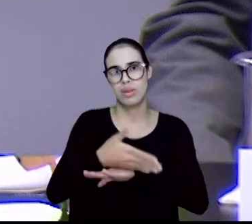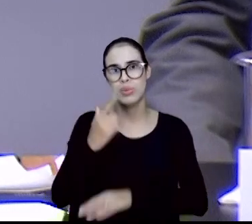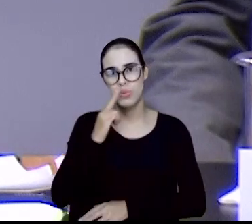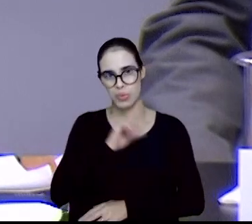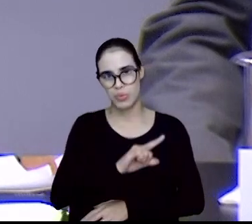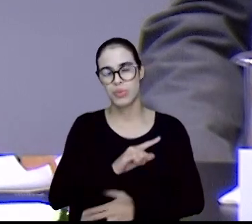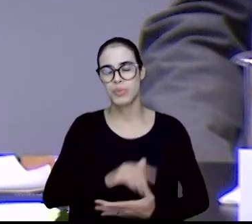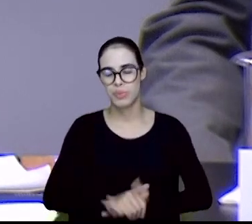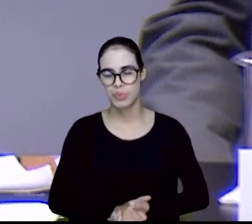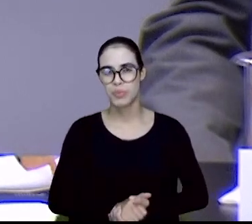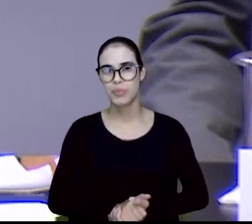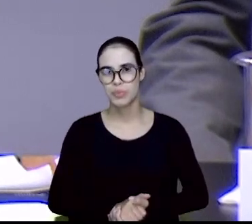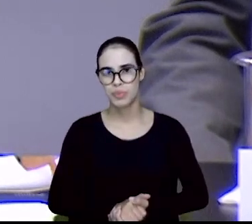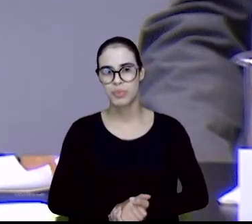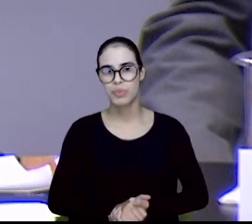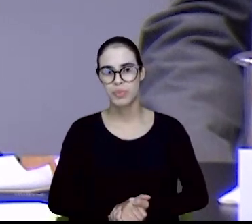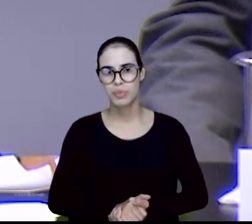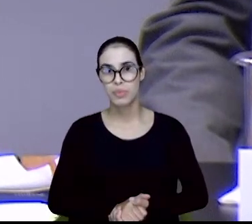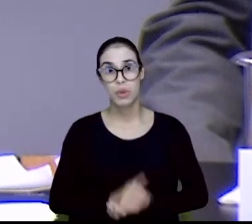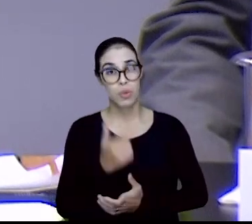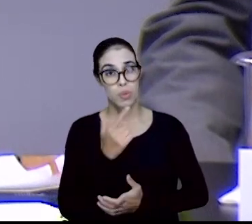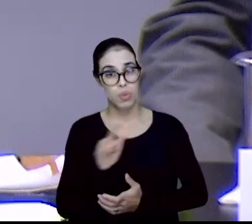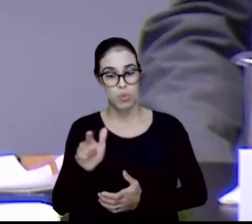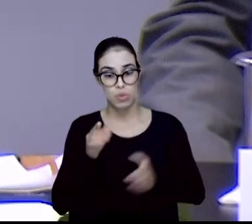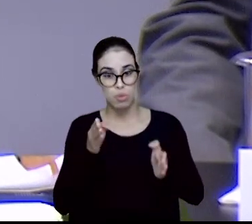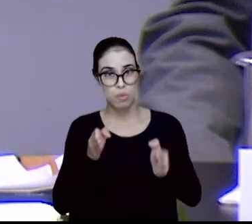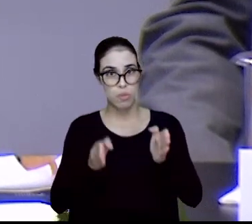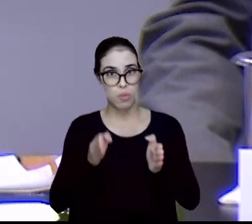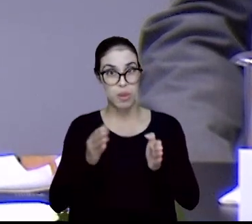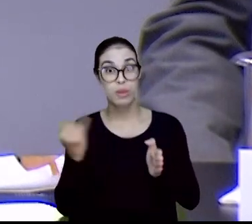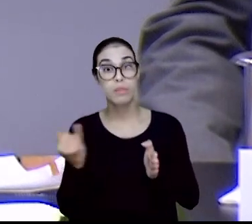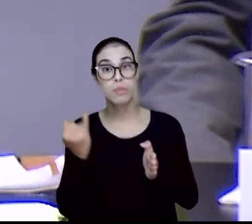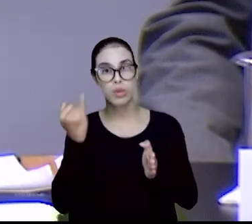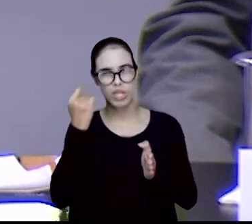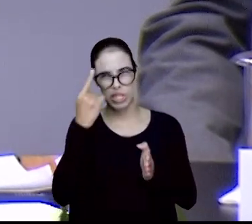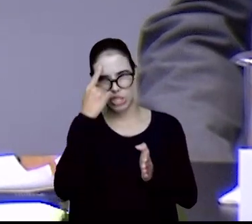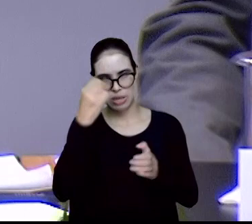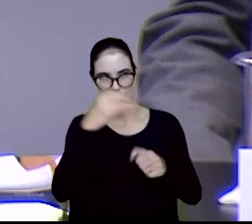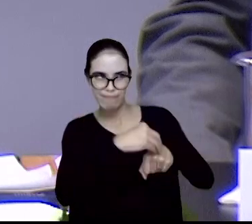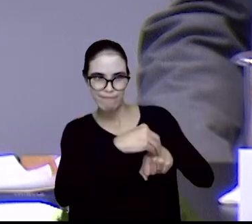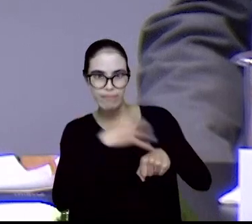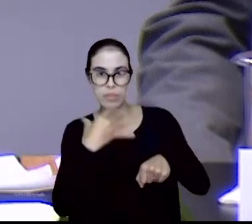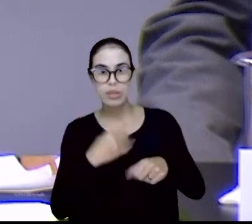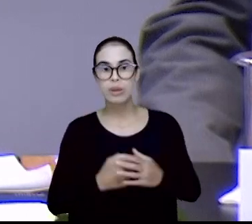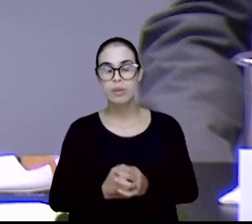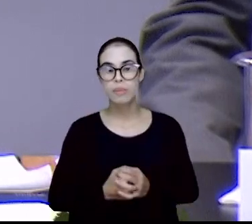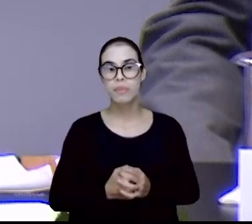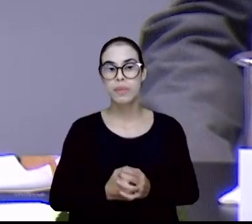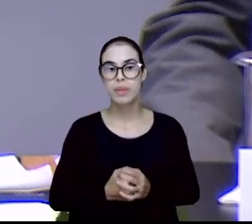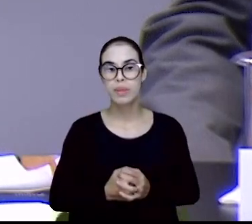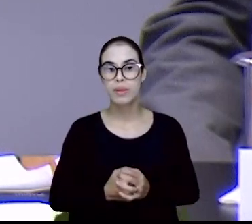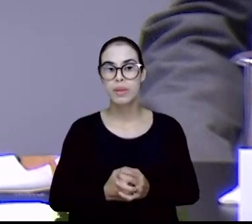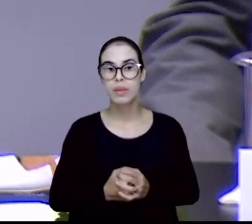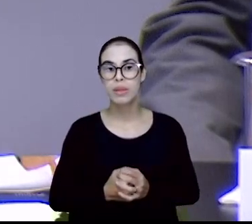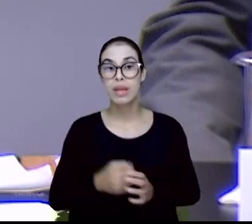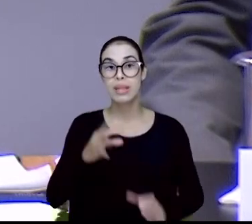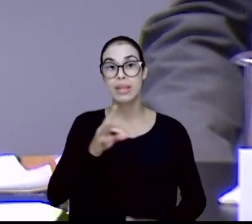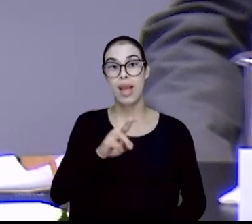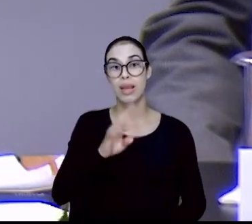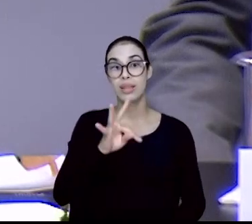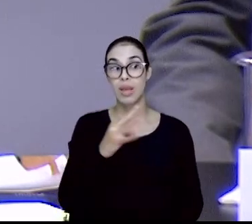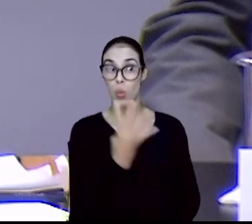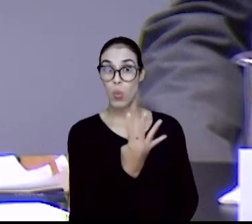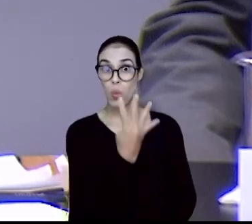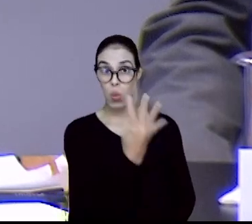O segundo passo importante está sendo desenvolvido, Favreto, pelo TRT4,